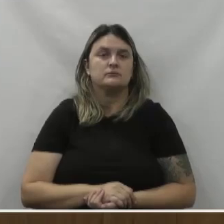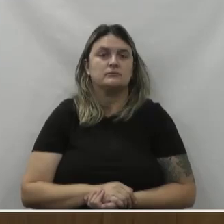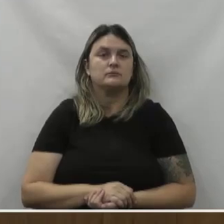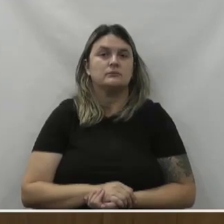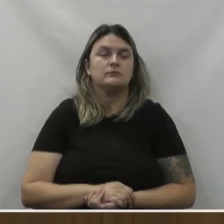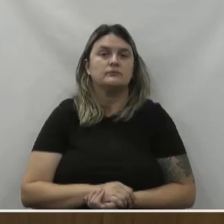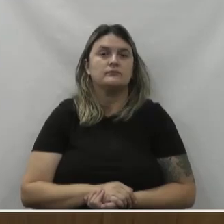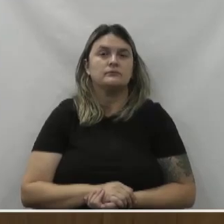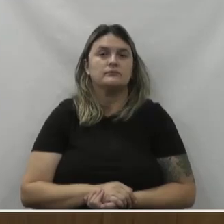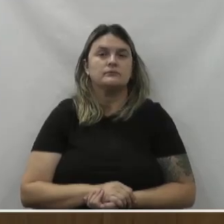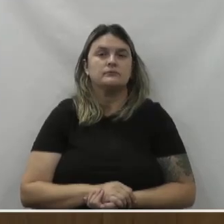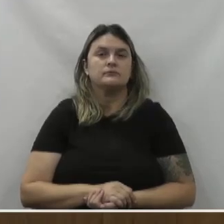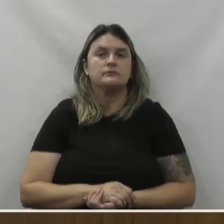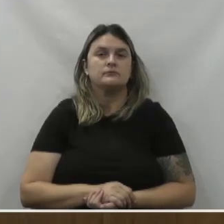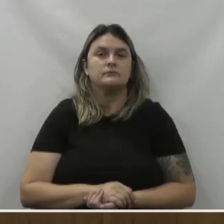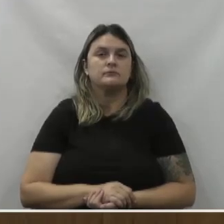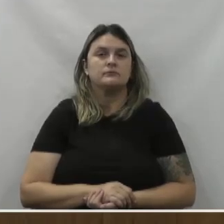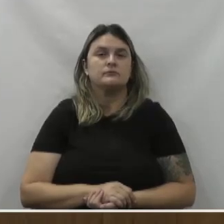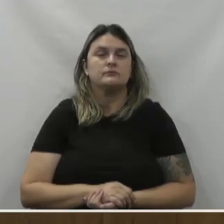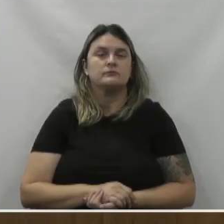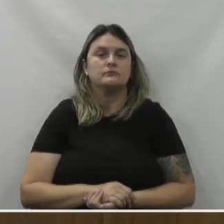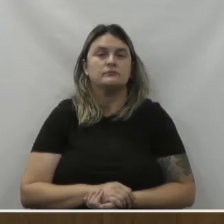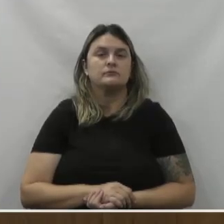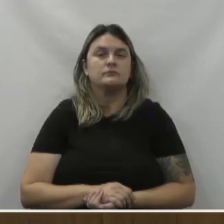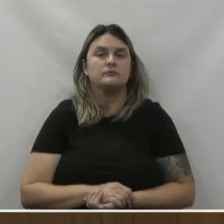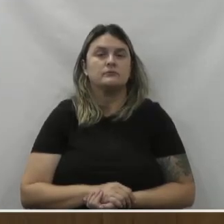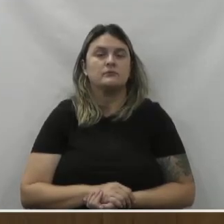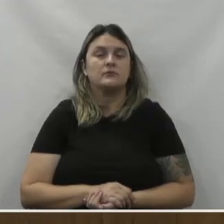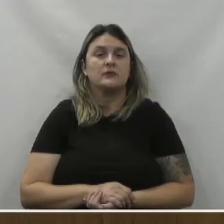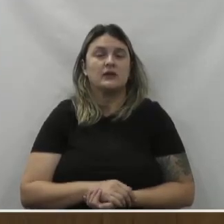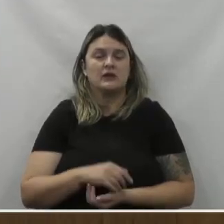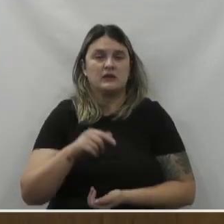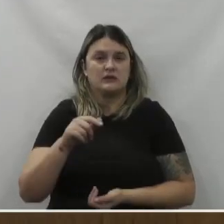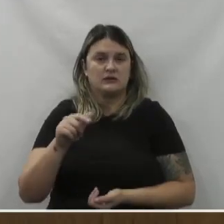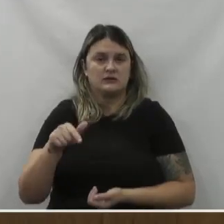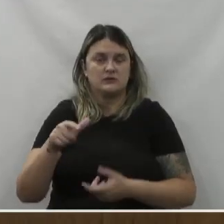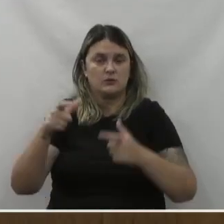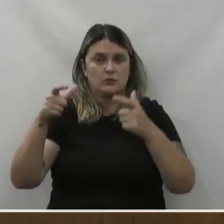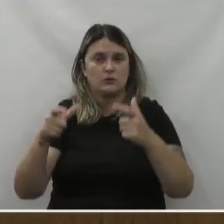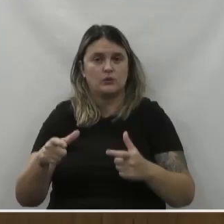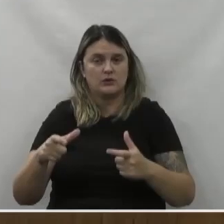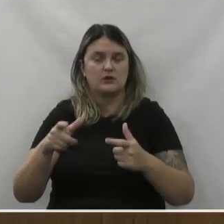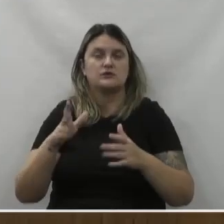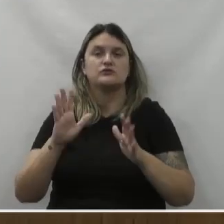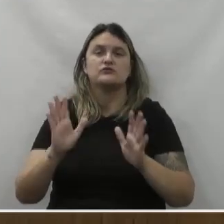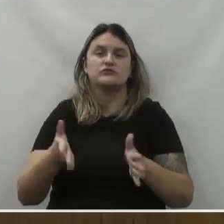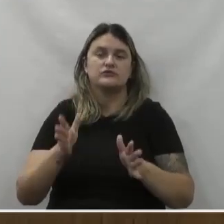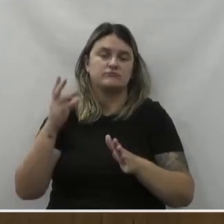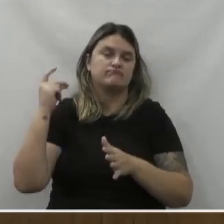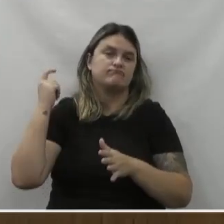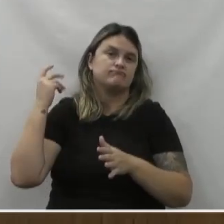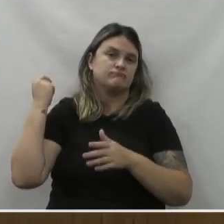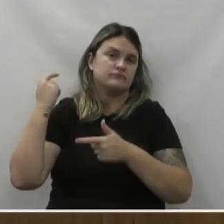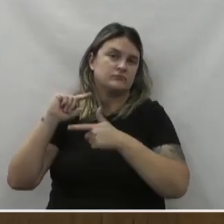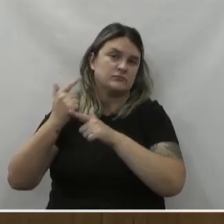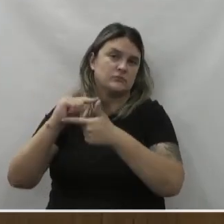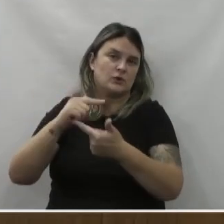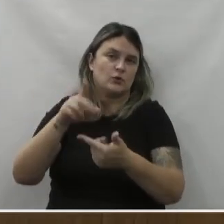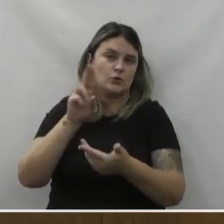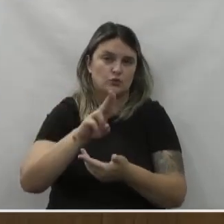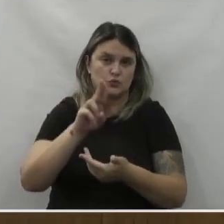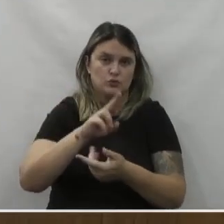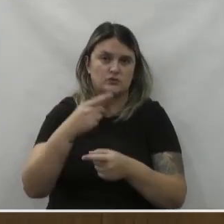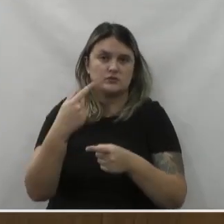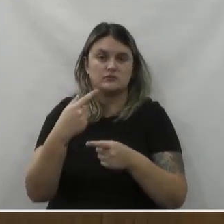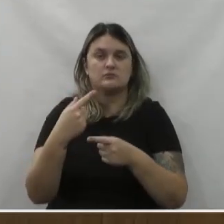já existentes. Justificativa. A área em questão é tradicionalmente utilizada por moradores de